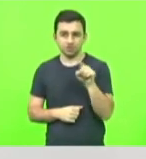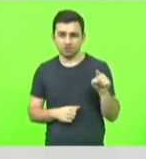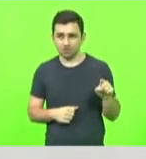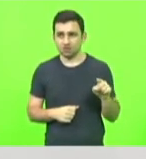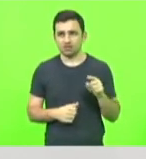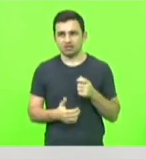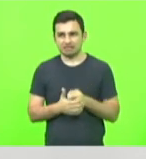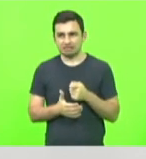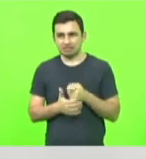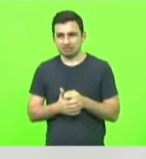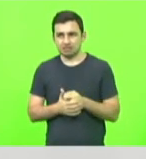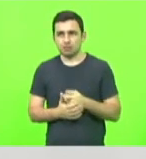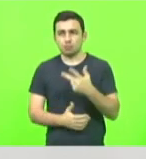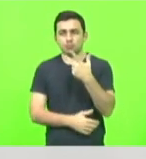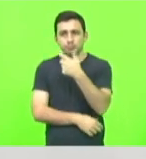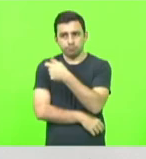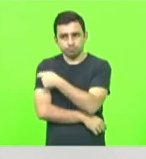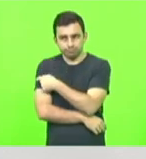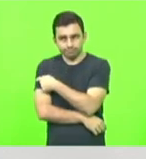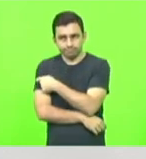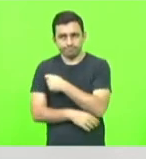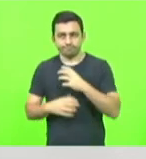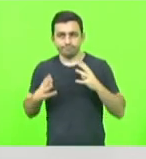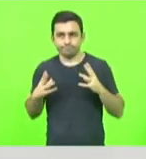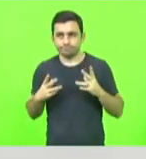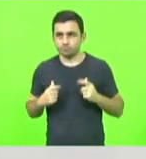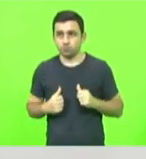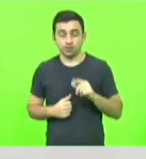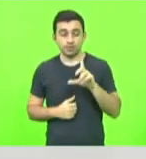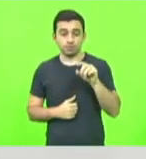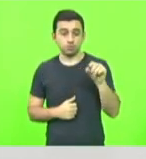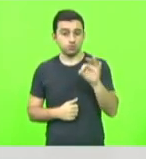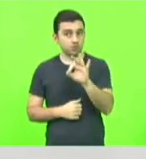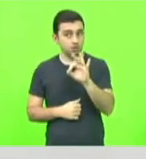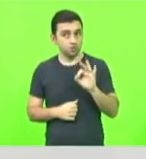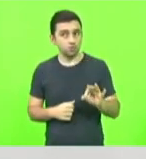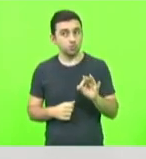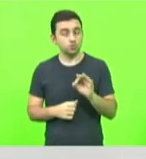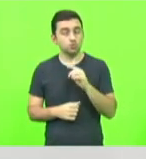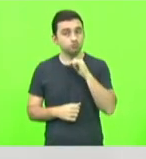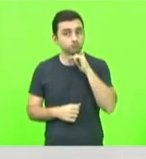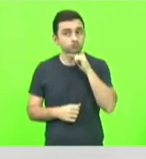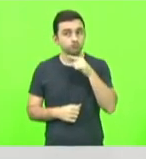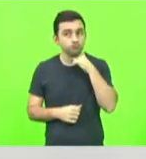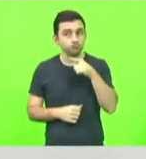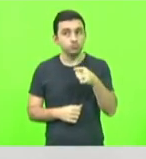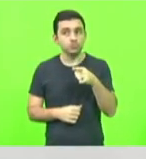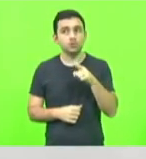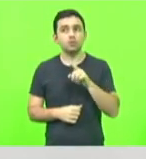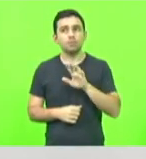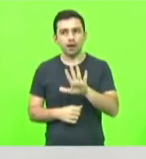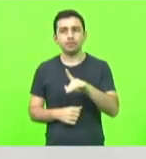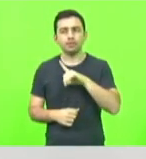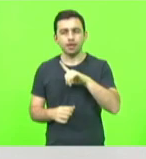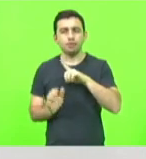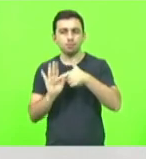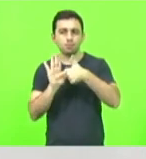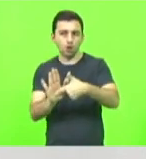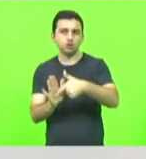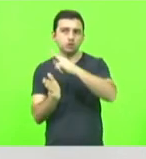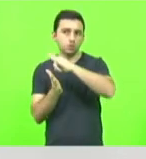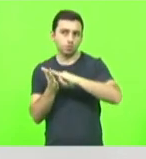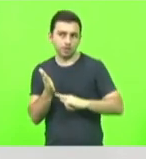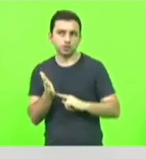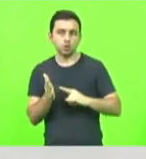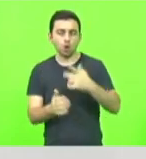submetido à aplicação de uma dose de um imunizante que não dá 100% de eficácia, mas você tem lá um documento que comprova que você